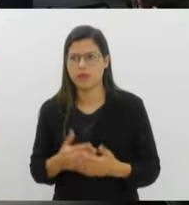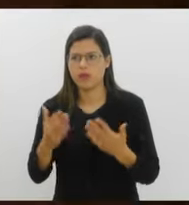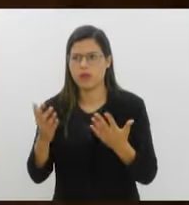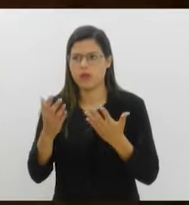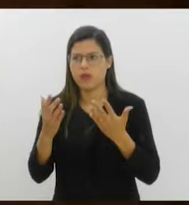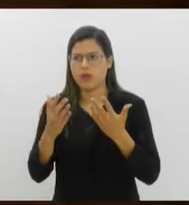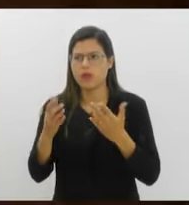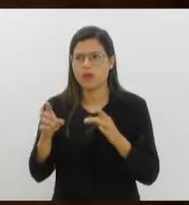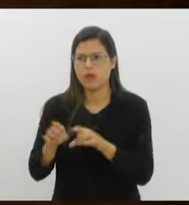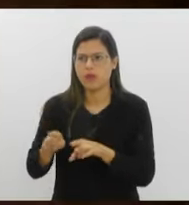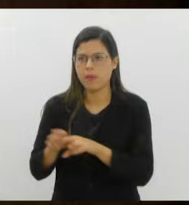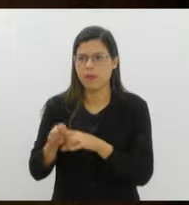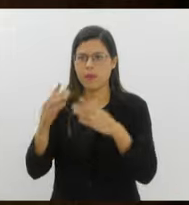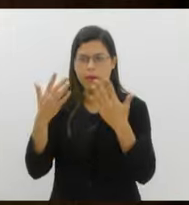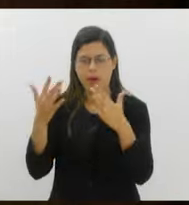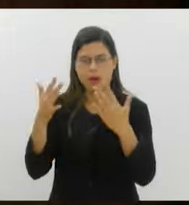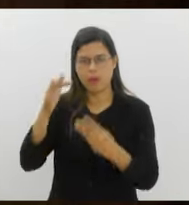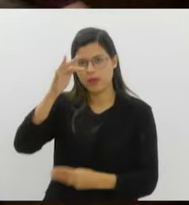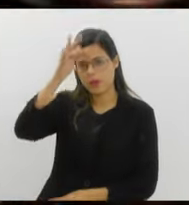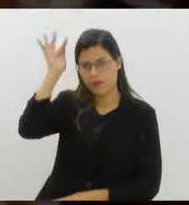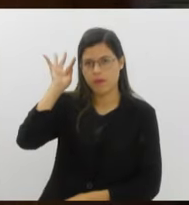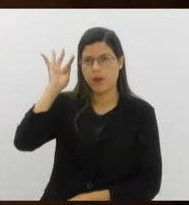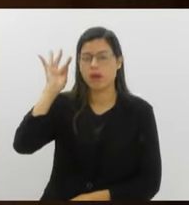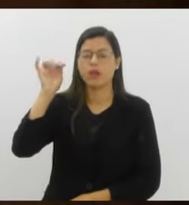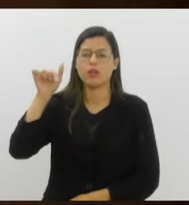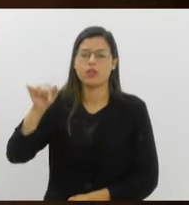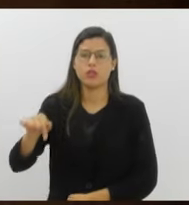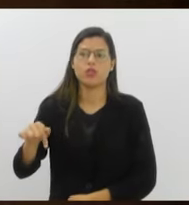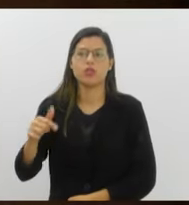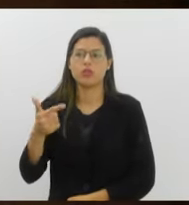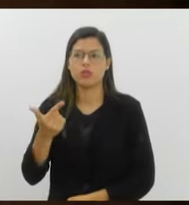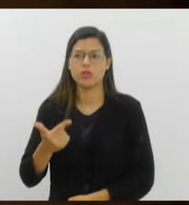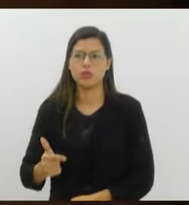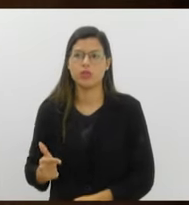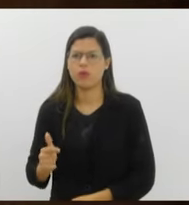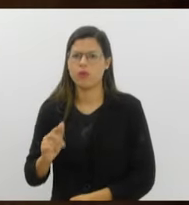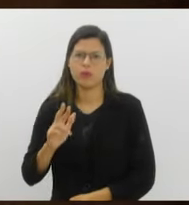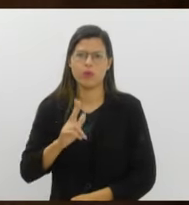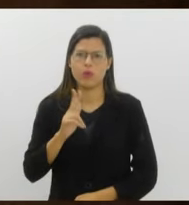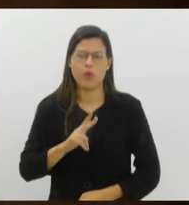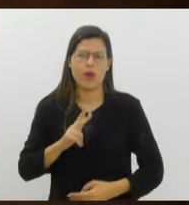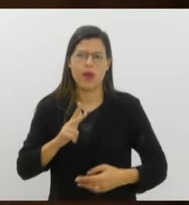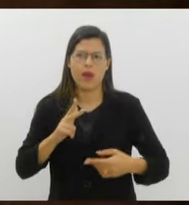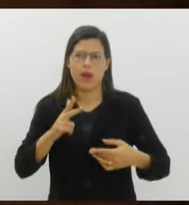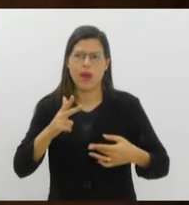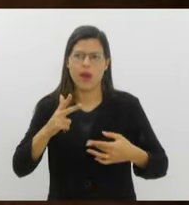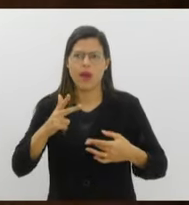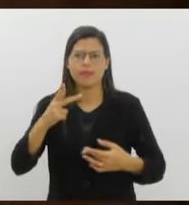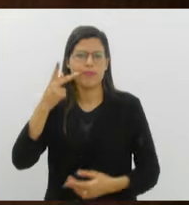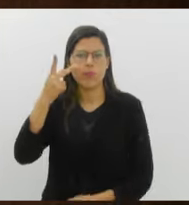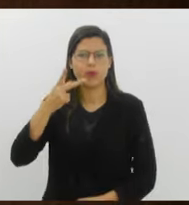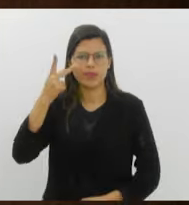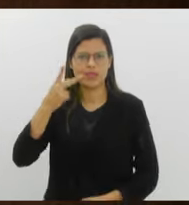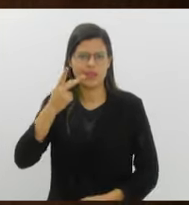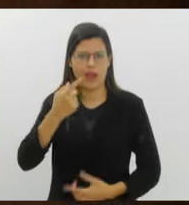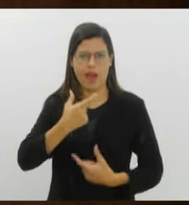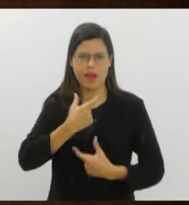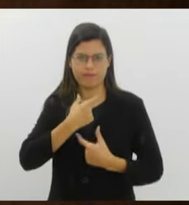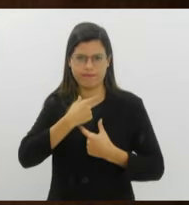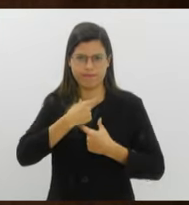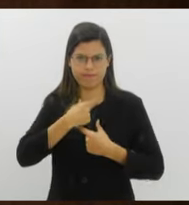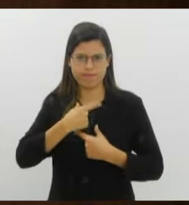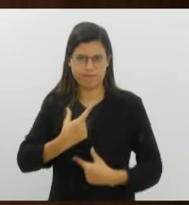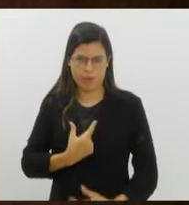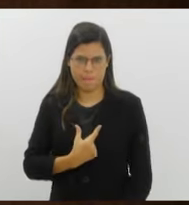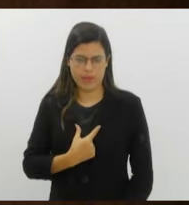Queria só parabenizar rapidamente ao Fred Pacheco por, mais uma vez, não politizar a medalha Tiradentes, né? Porque desde que eu entrei nessa casa, a